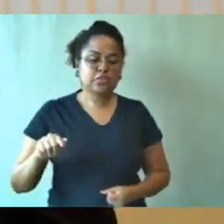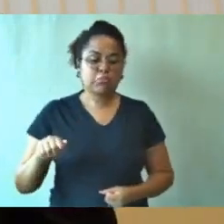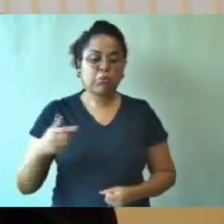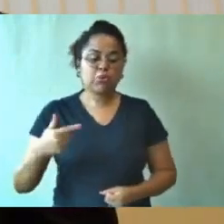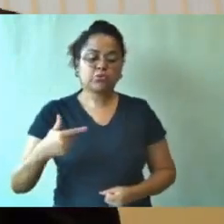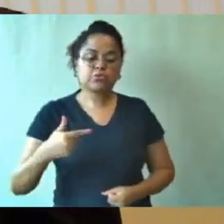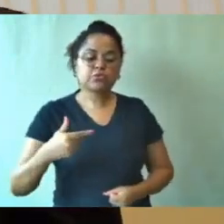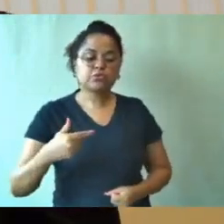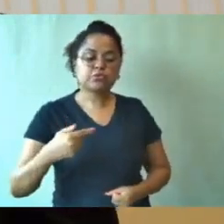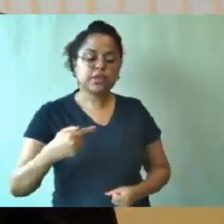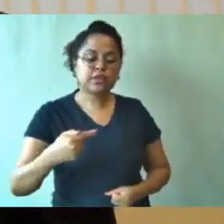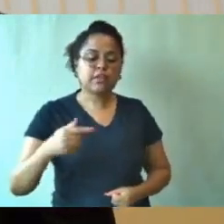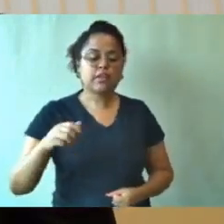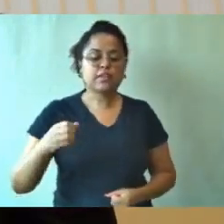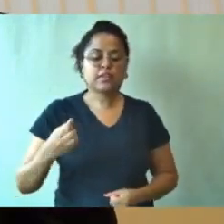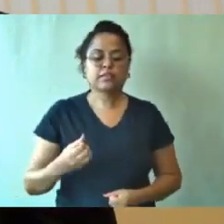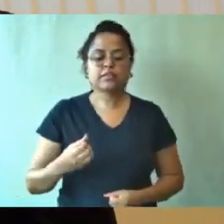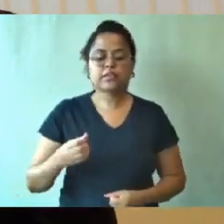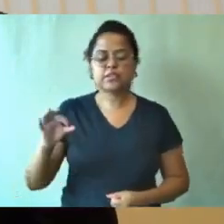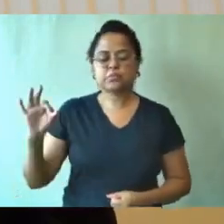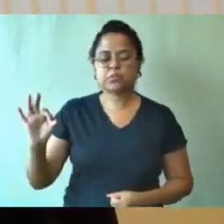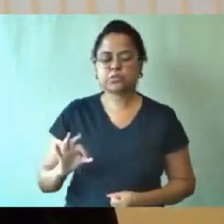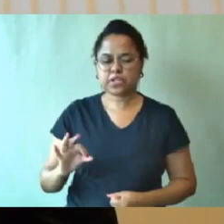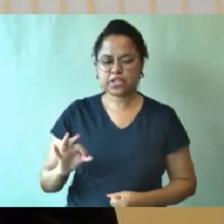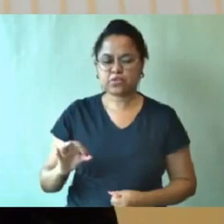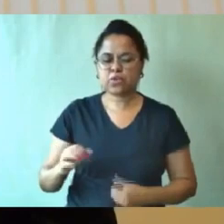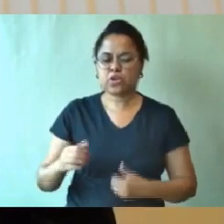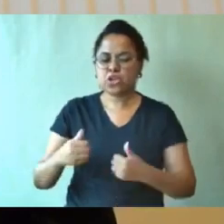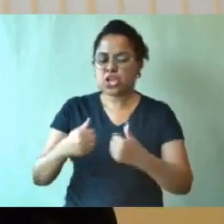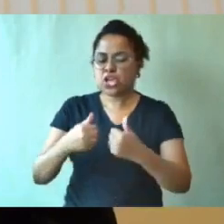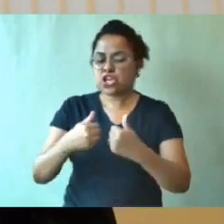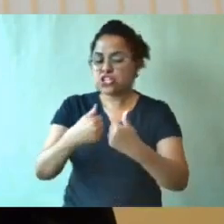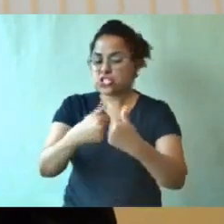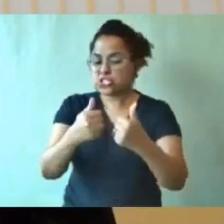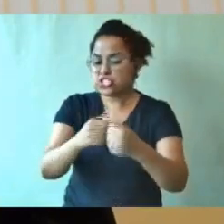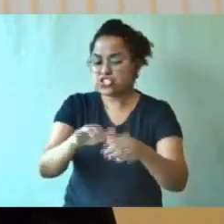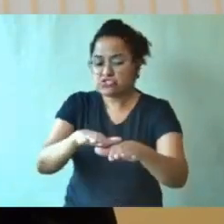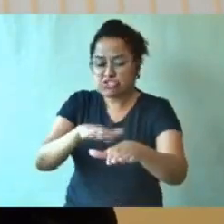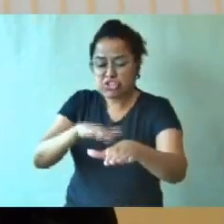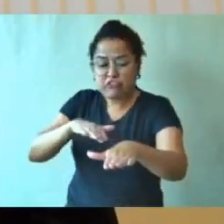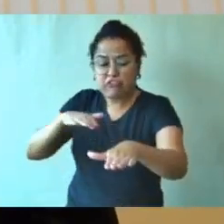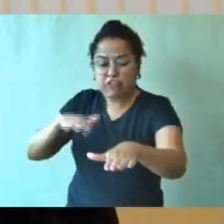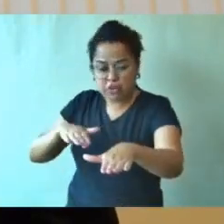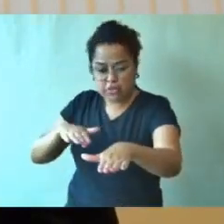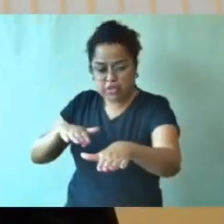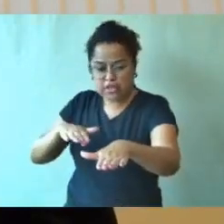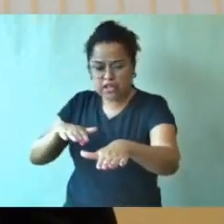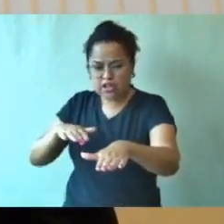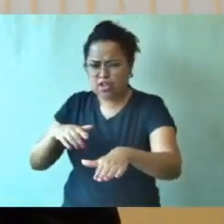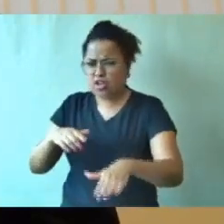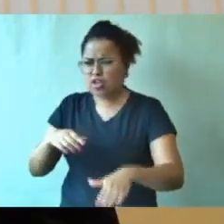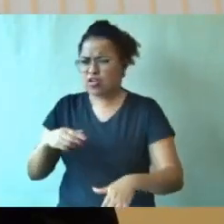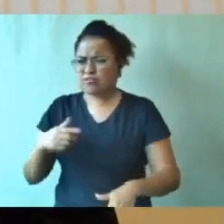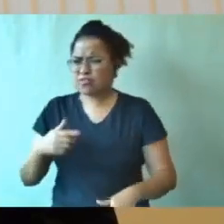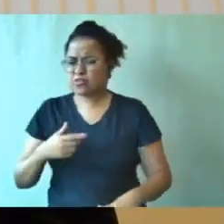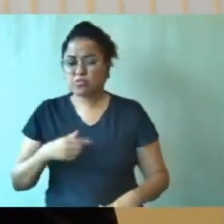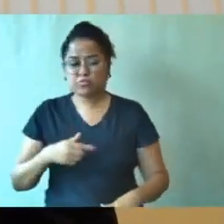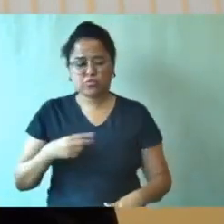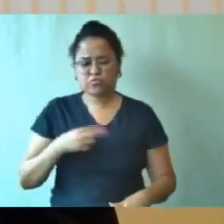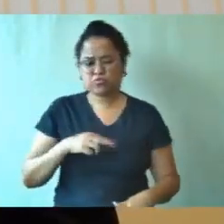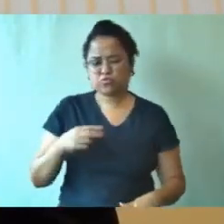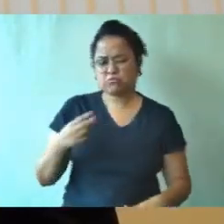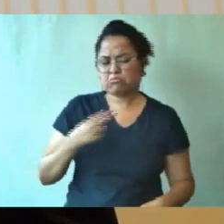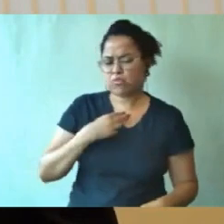de frota, né, se você não tem esses veículos, não existe veículo parado, tem todos os veículos para rodar ou para